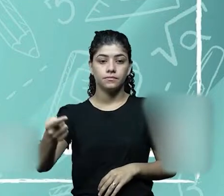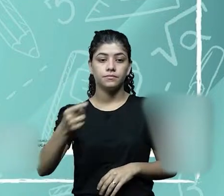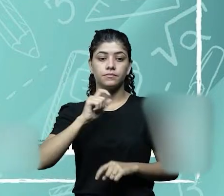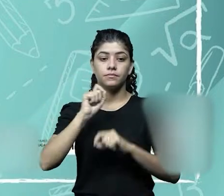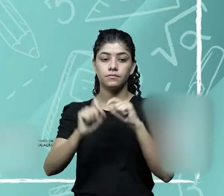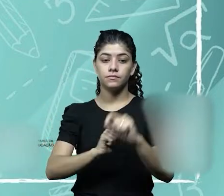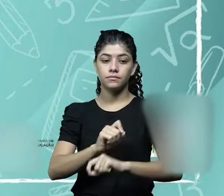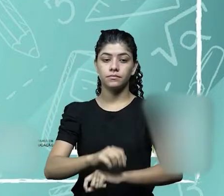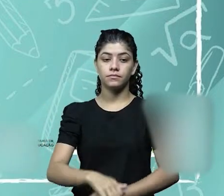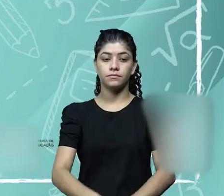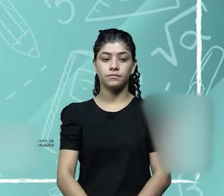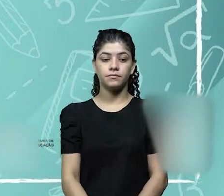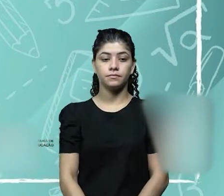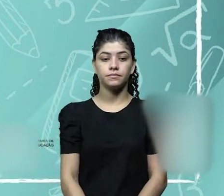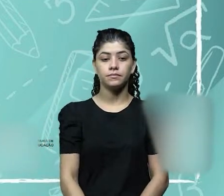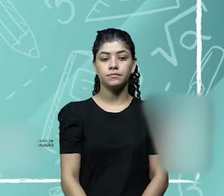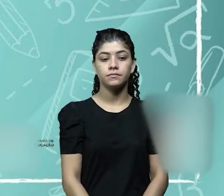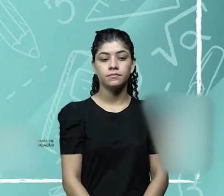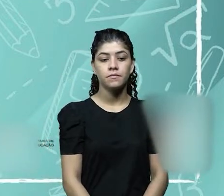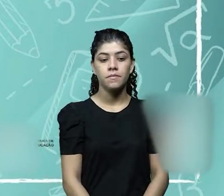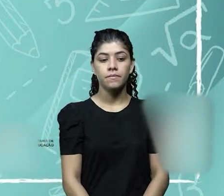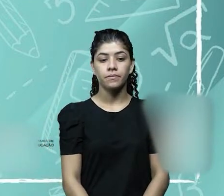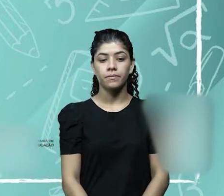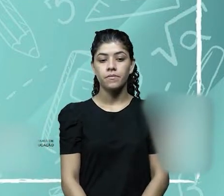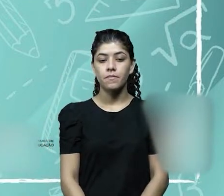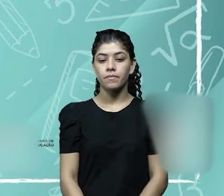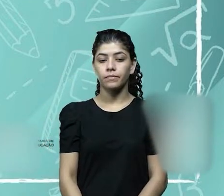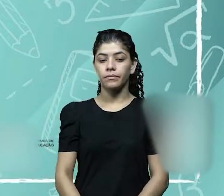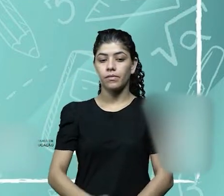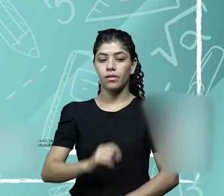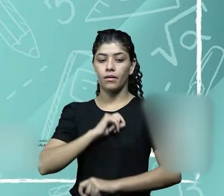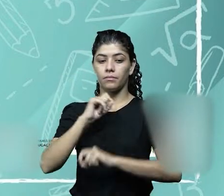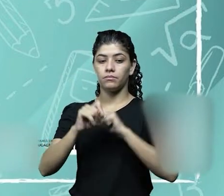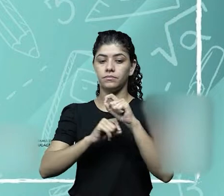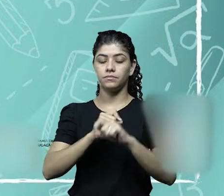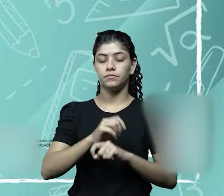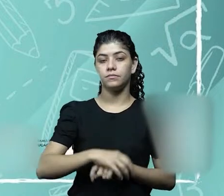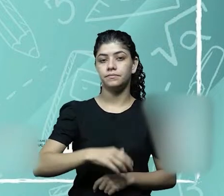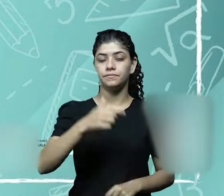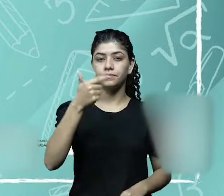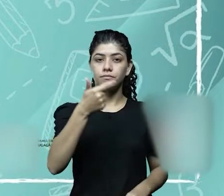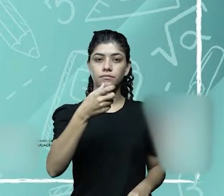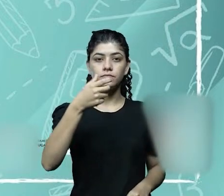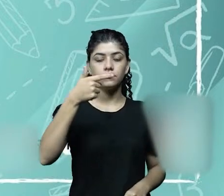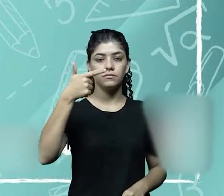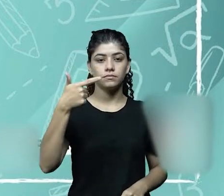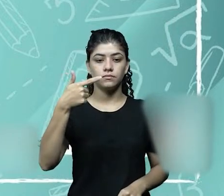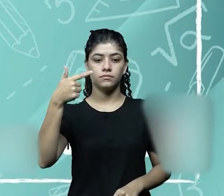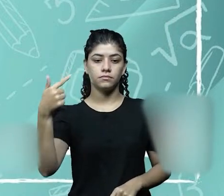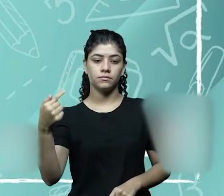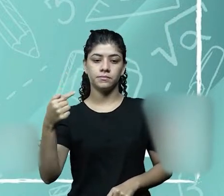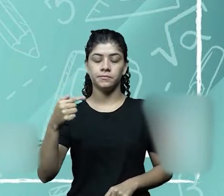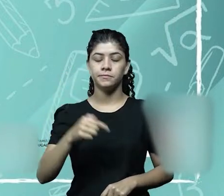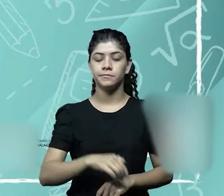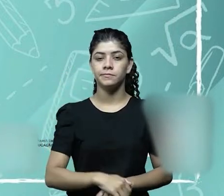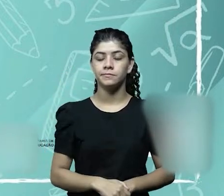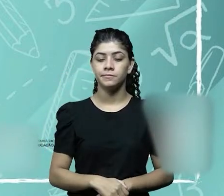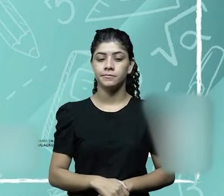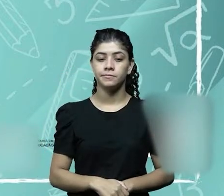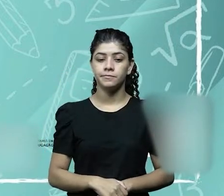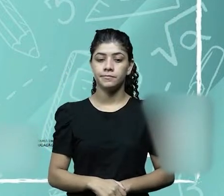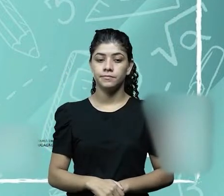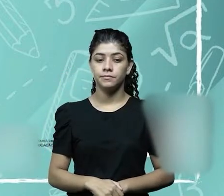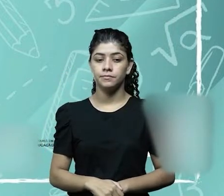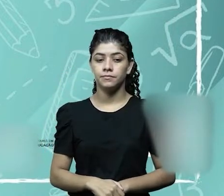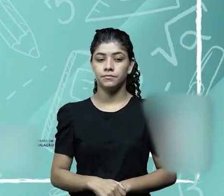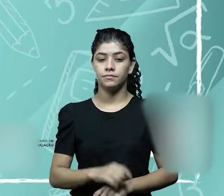vermelha que você observa aí, dos 27, significa 2,7 centímetros ou 27 milímetros. A